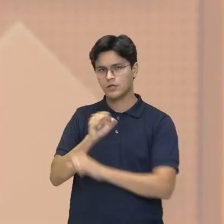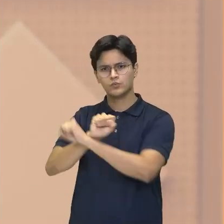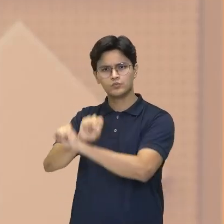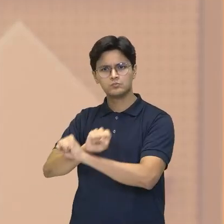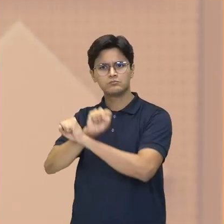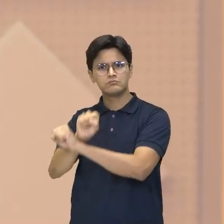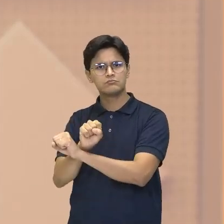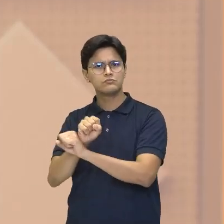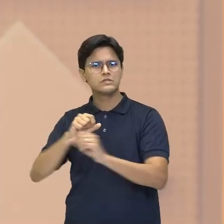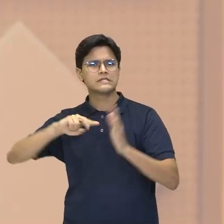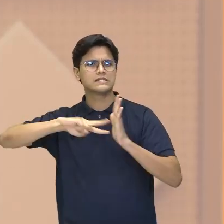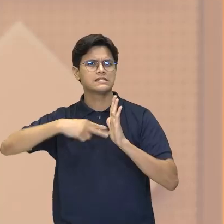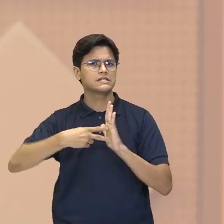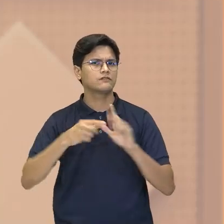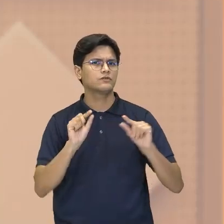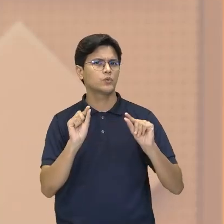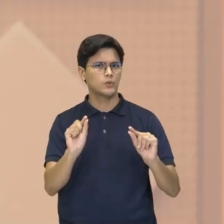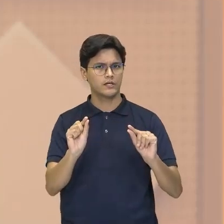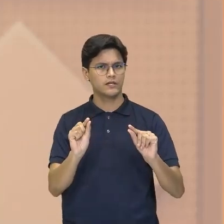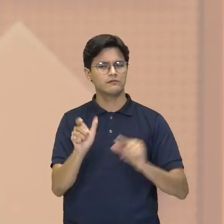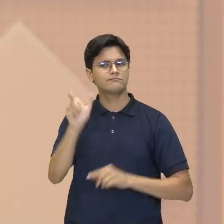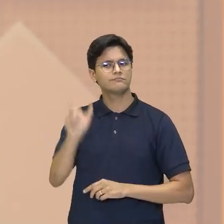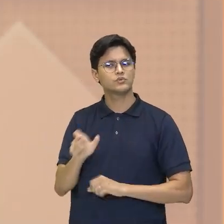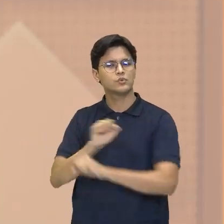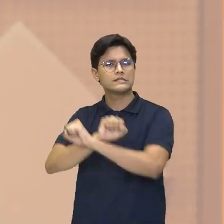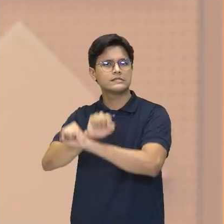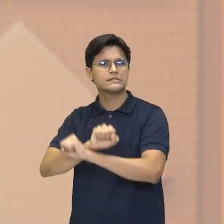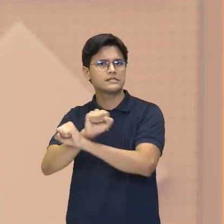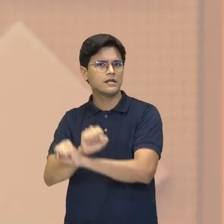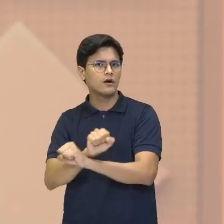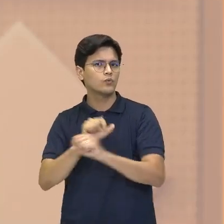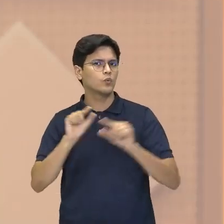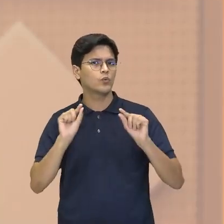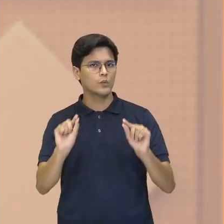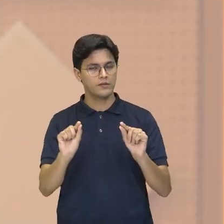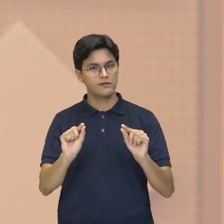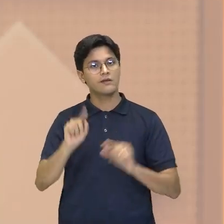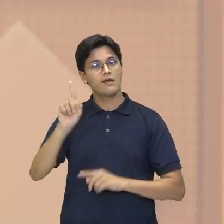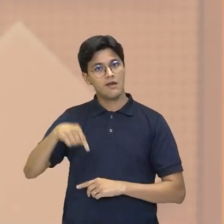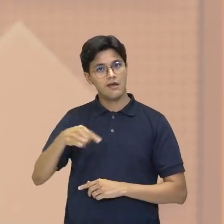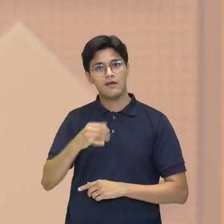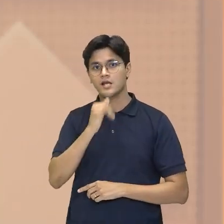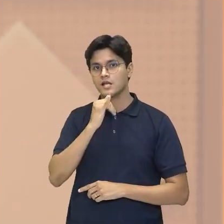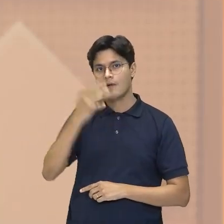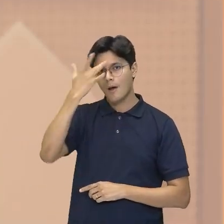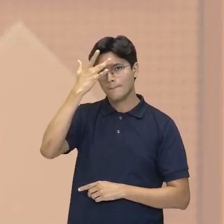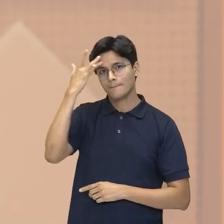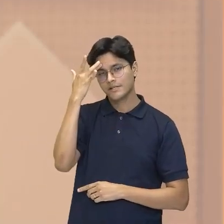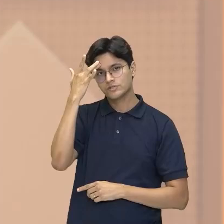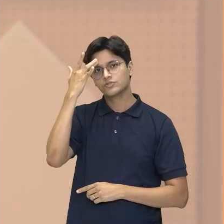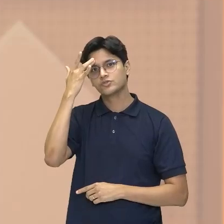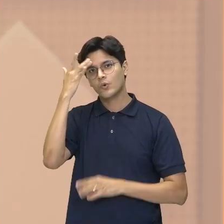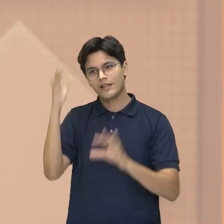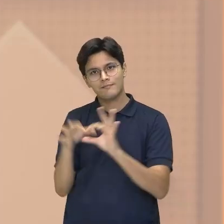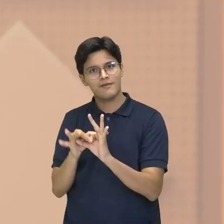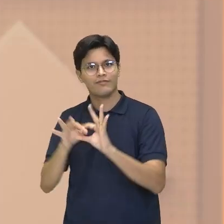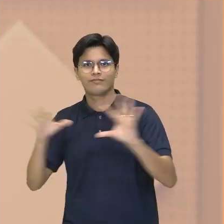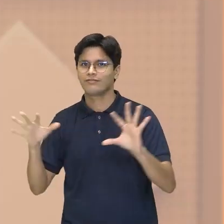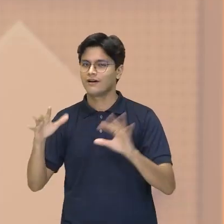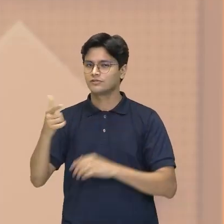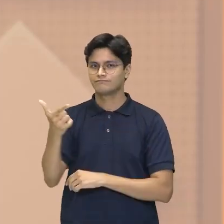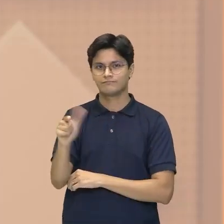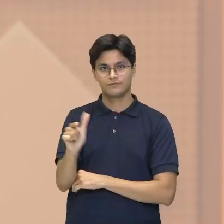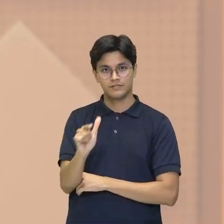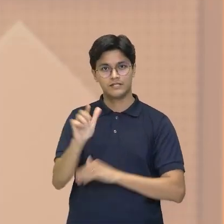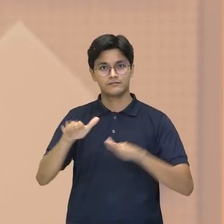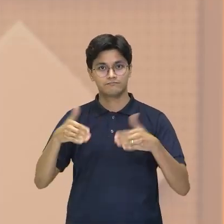ser escravo? Bem, escravo é justamente o nome que se dá à pessoa que é privada da sua liberdade. Então,